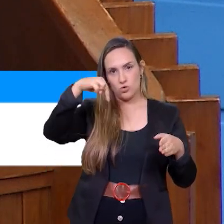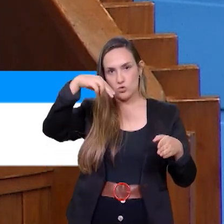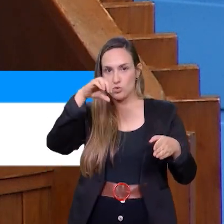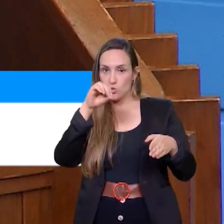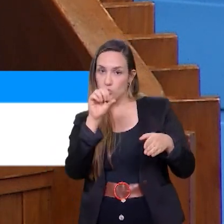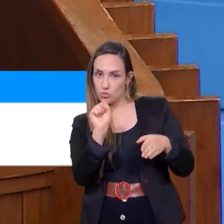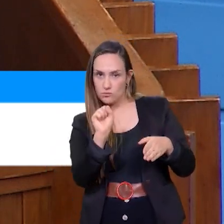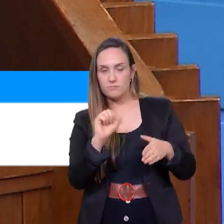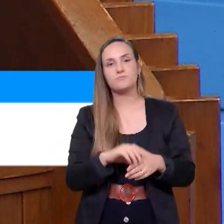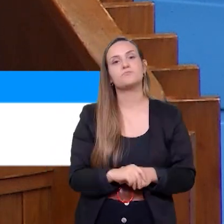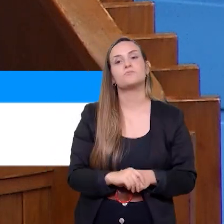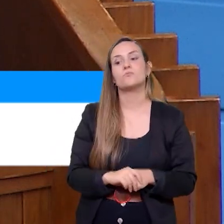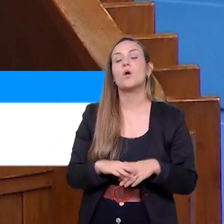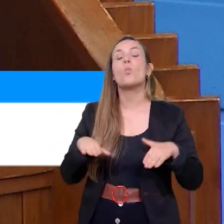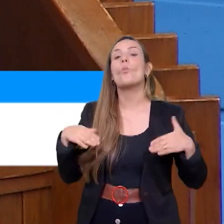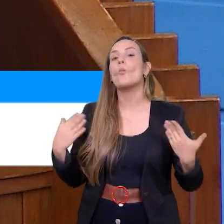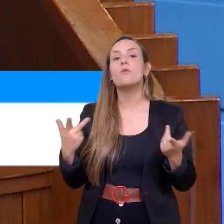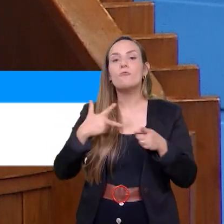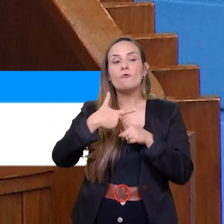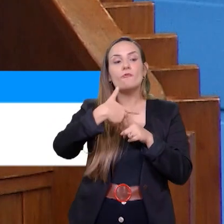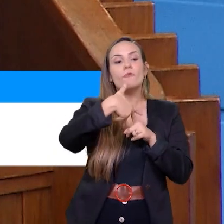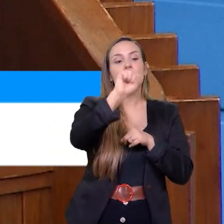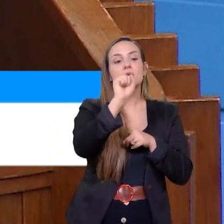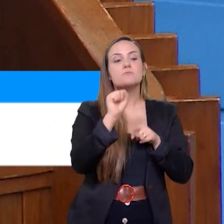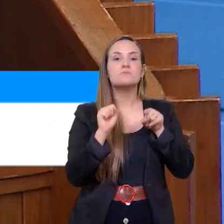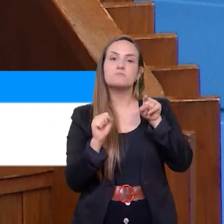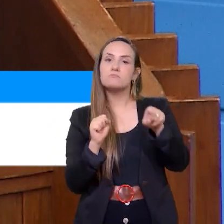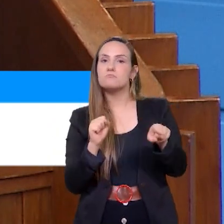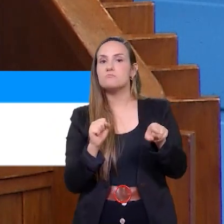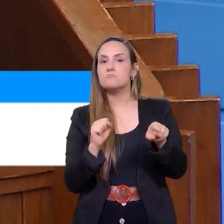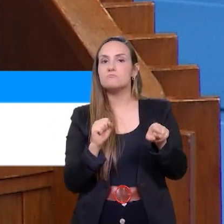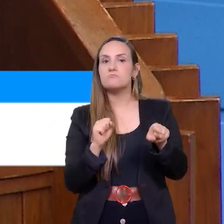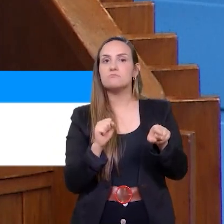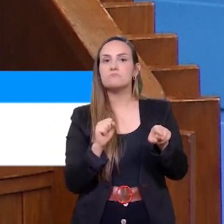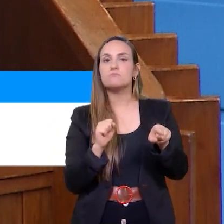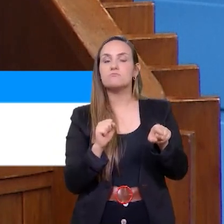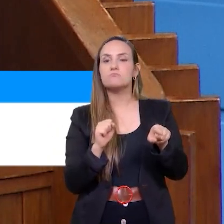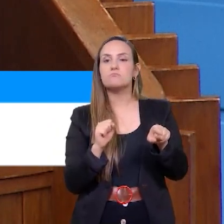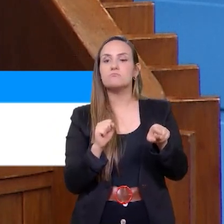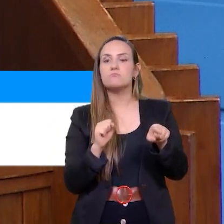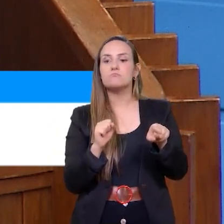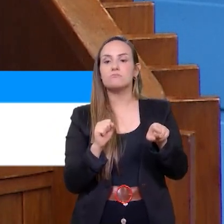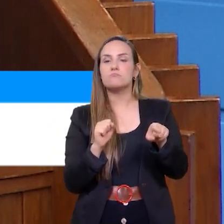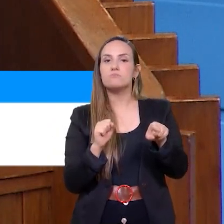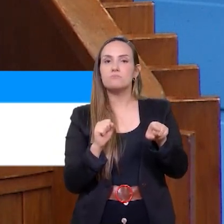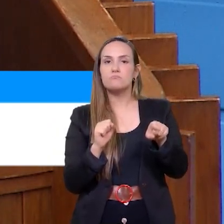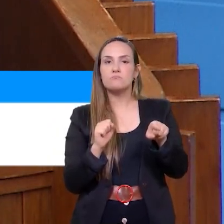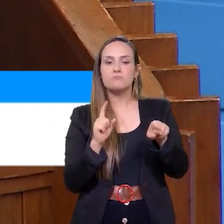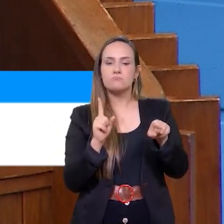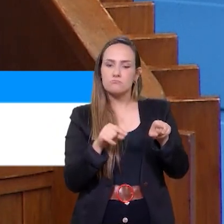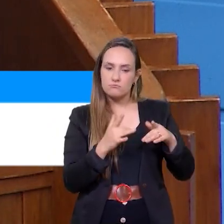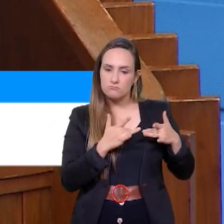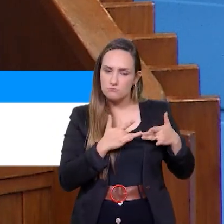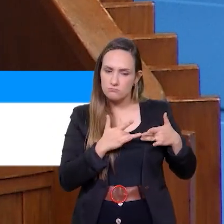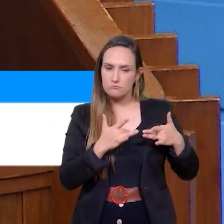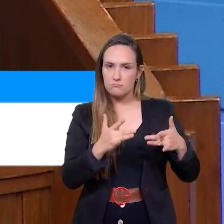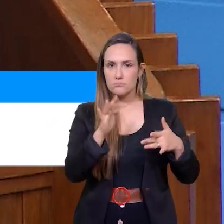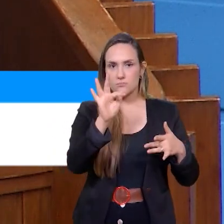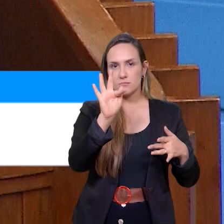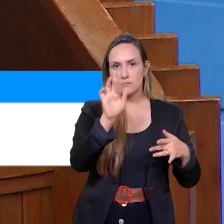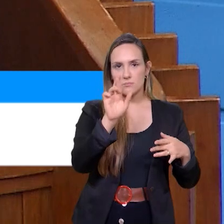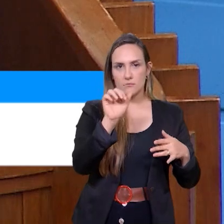O projeto que ganhou o governo na disputa que nós tivemos em 2 turnos das